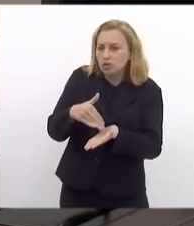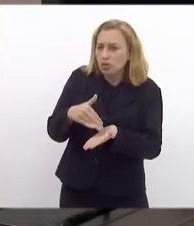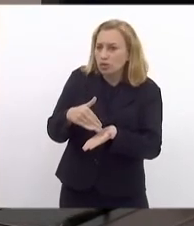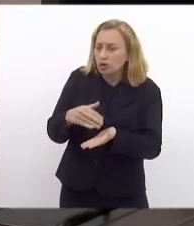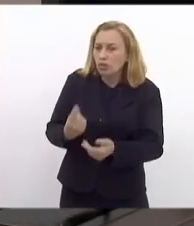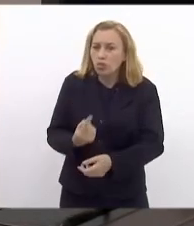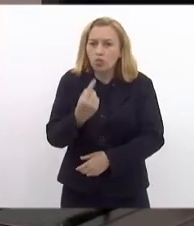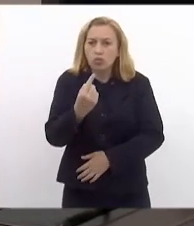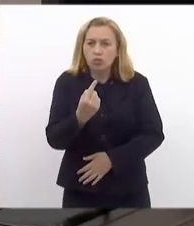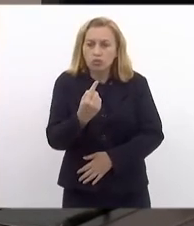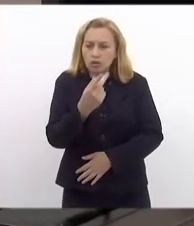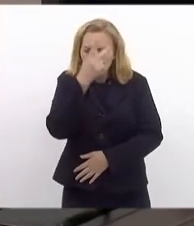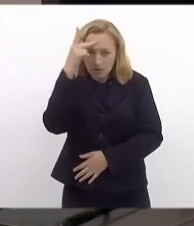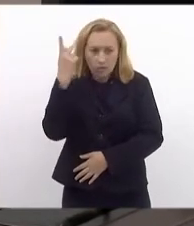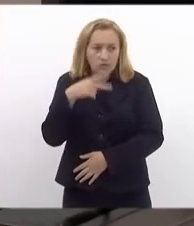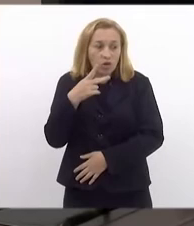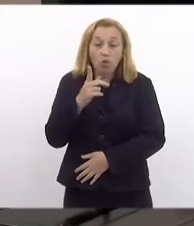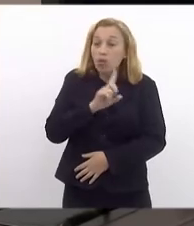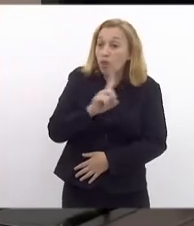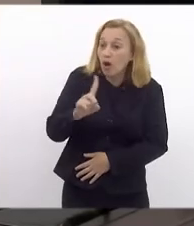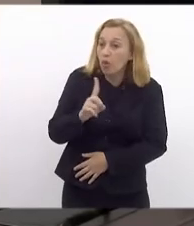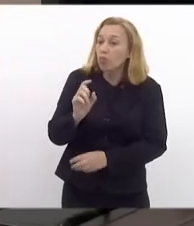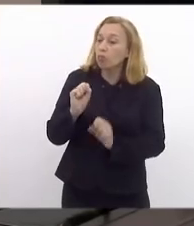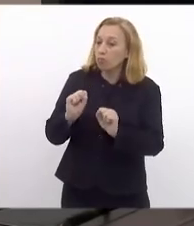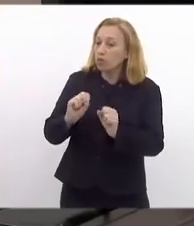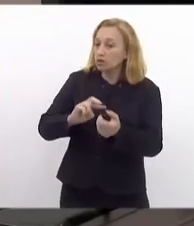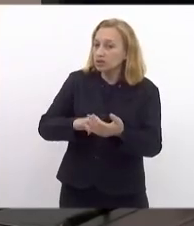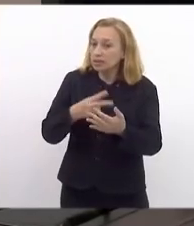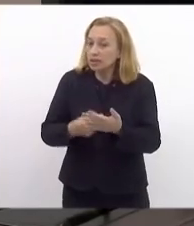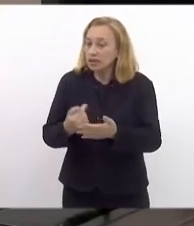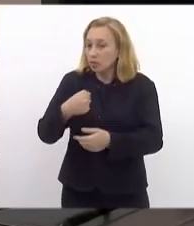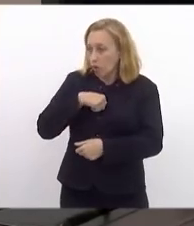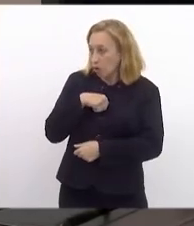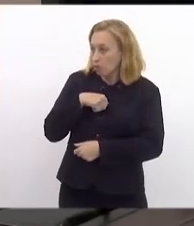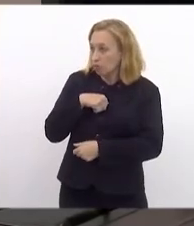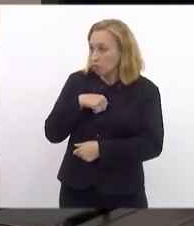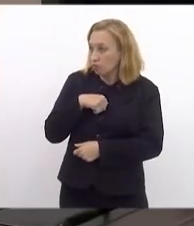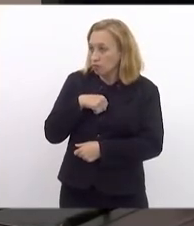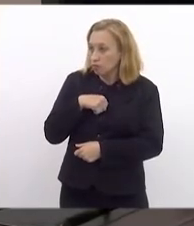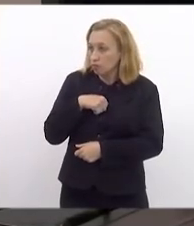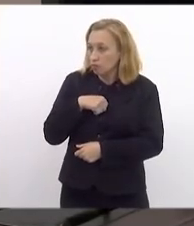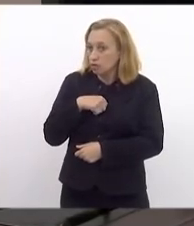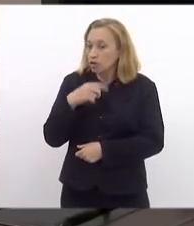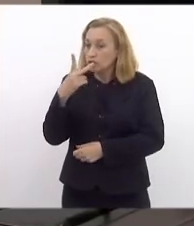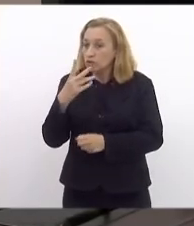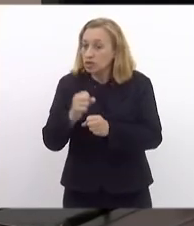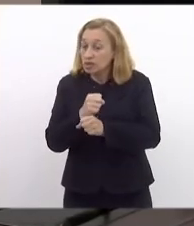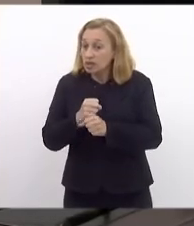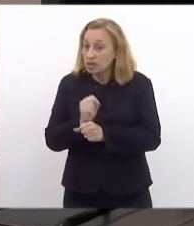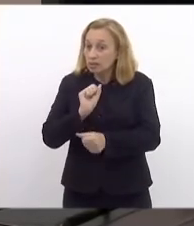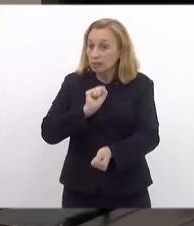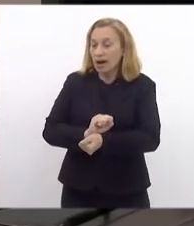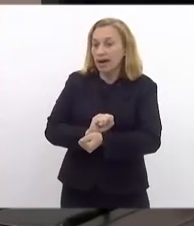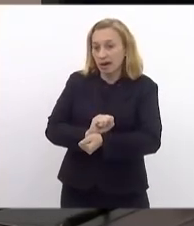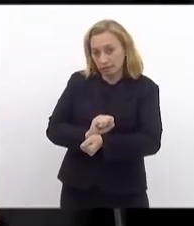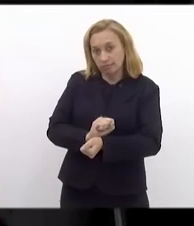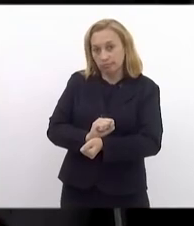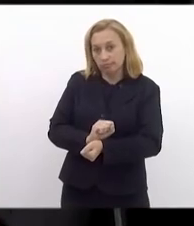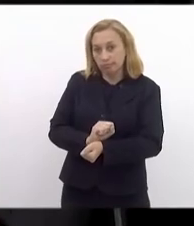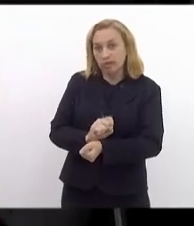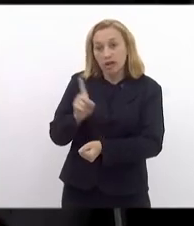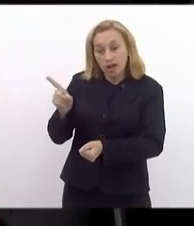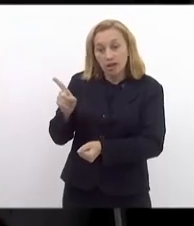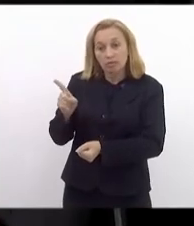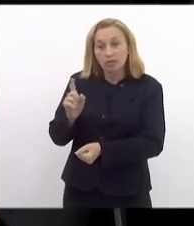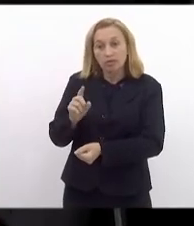porque eu posso ser mal interpretado por um cara que se alto estabeleceu uma 40 anos de dois anos ele mesmo se estabeleceu uma